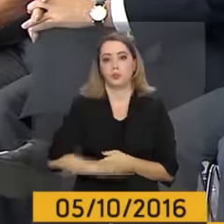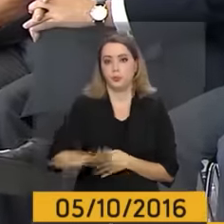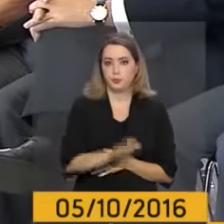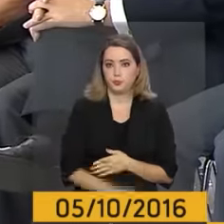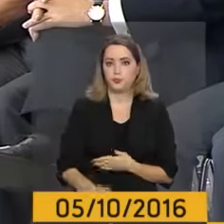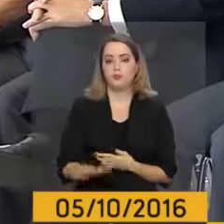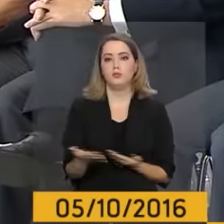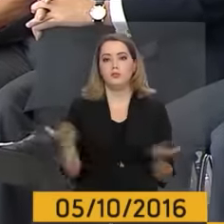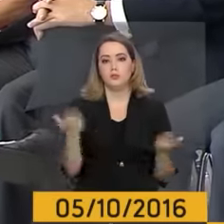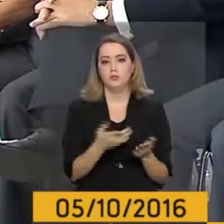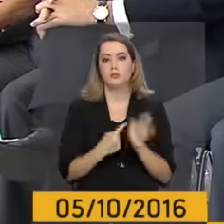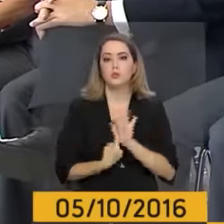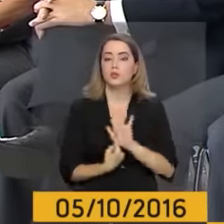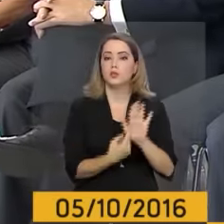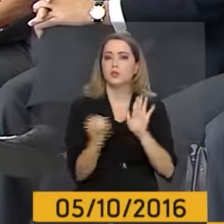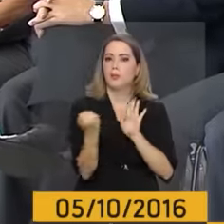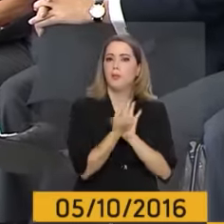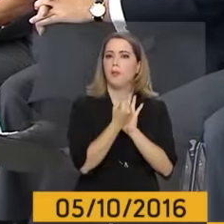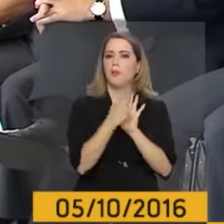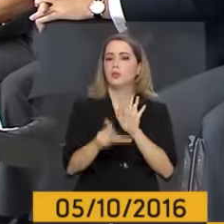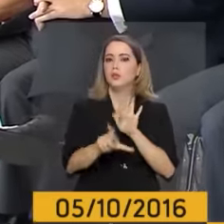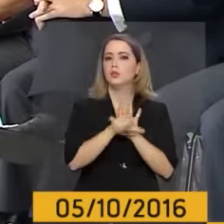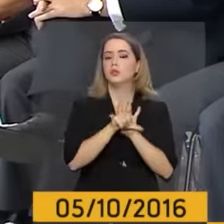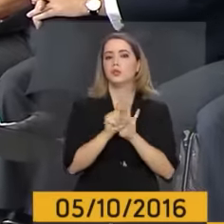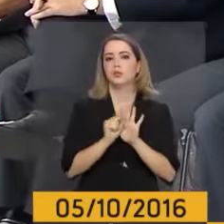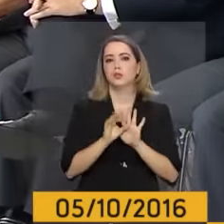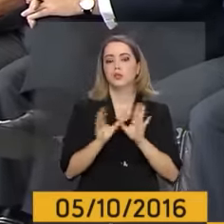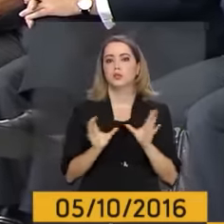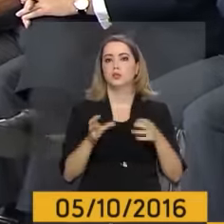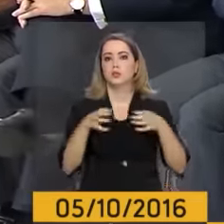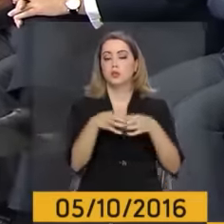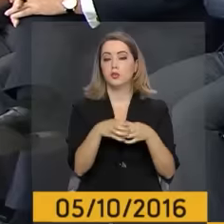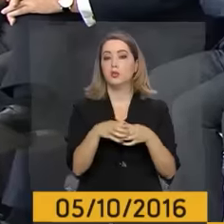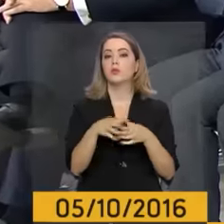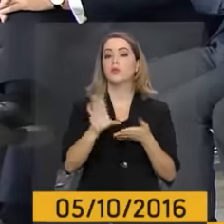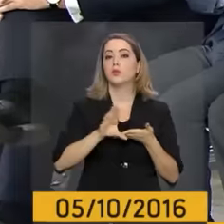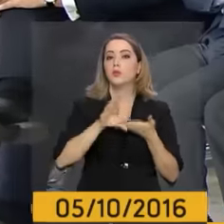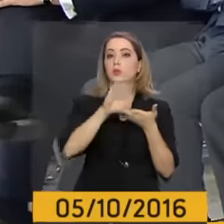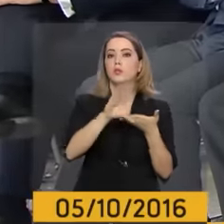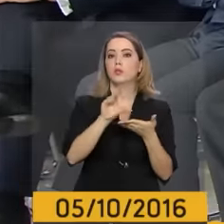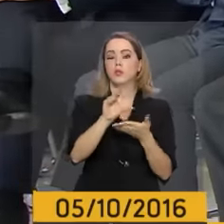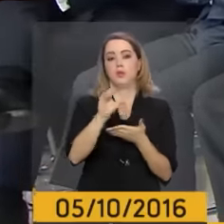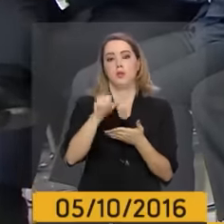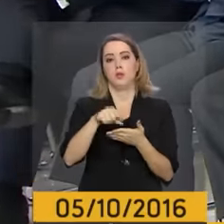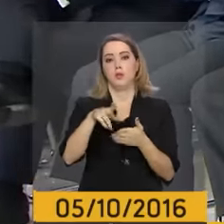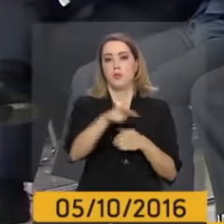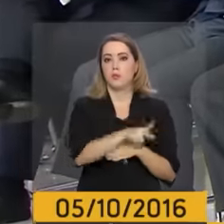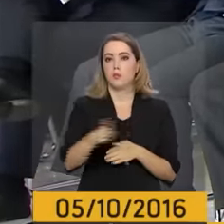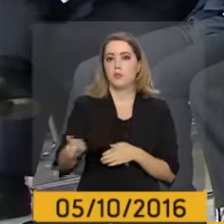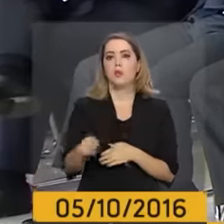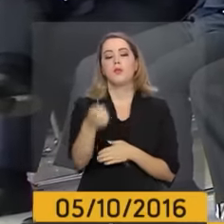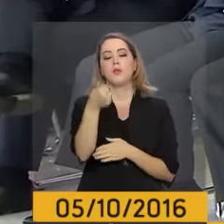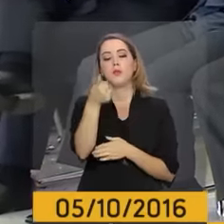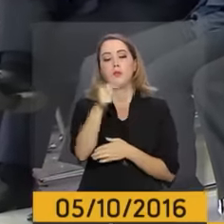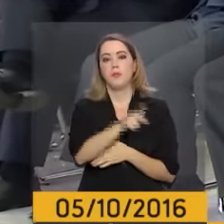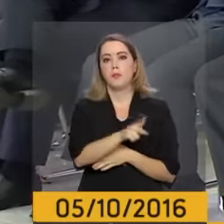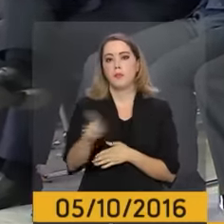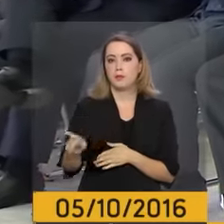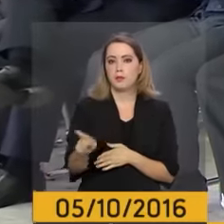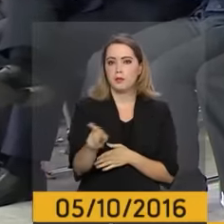Esse marco legal teve uma comissão especial presidida pela Cida Borghetti, nossa vice-governadora do